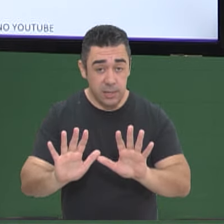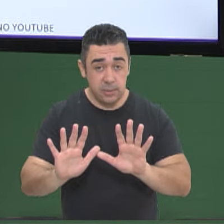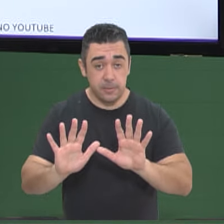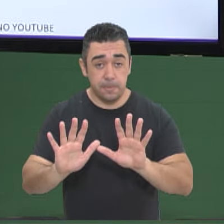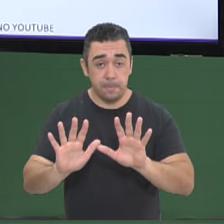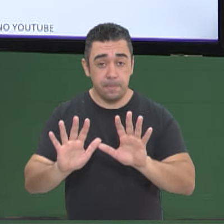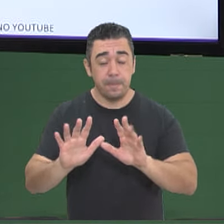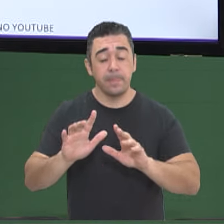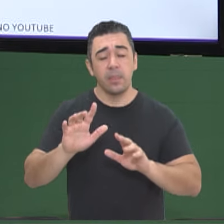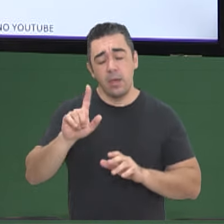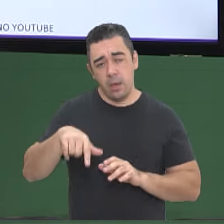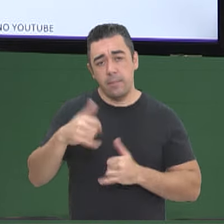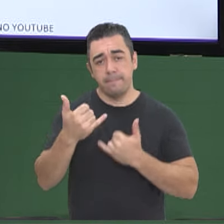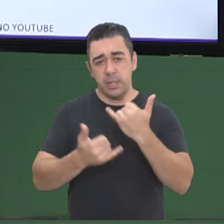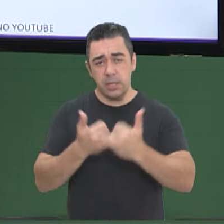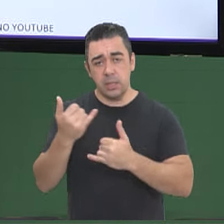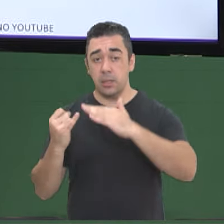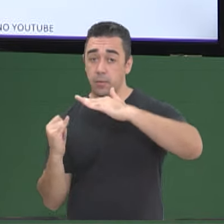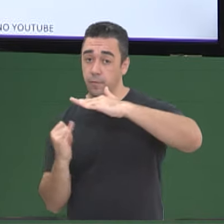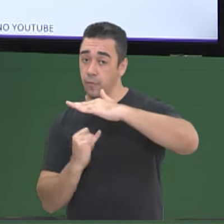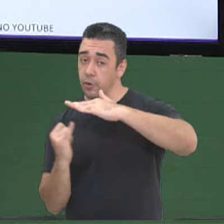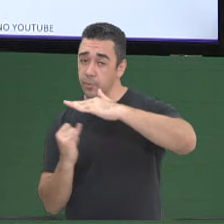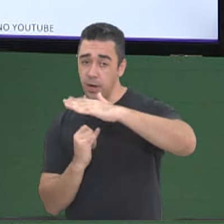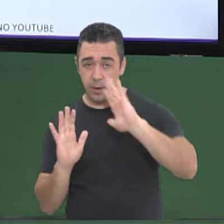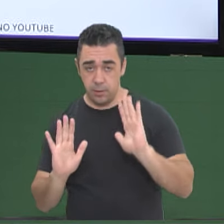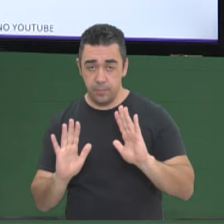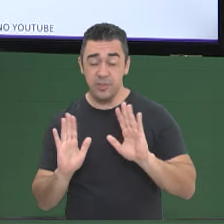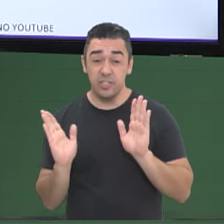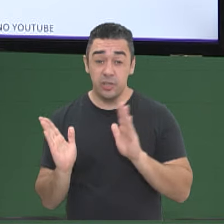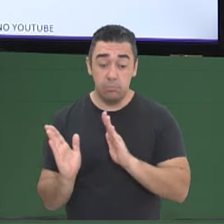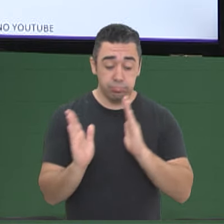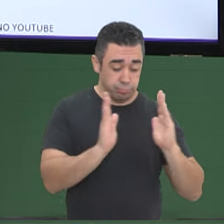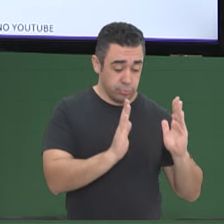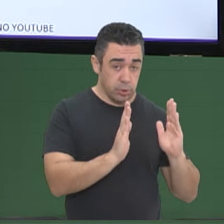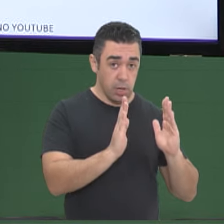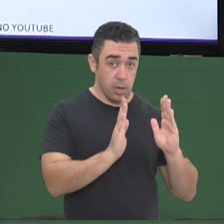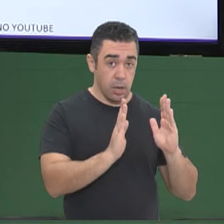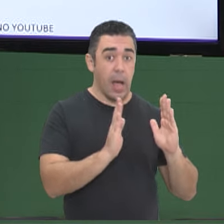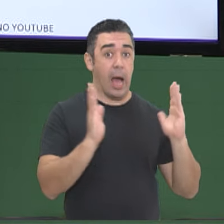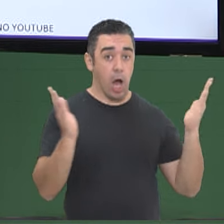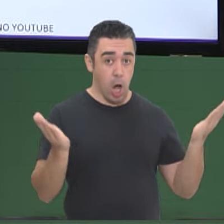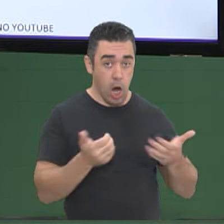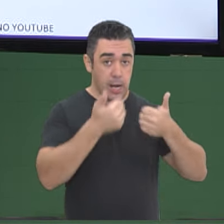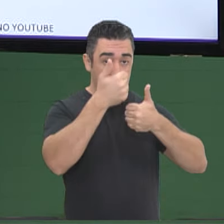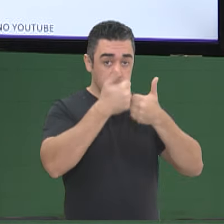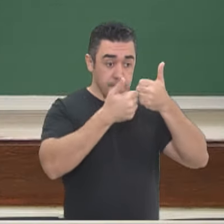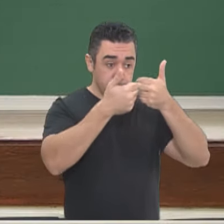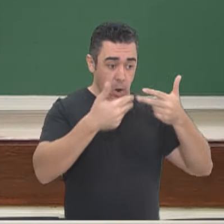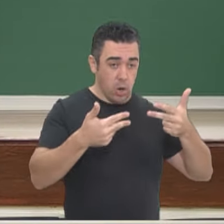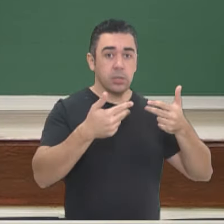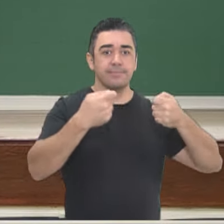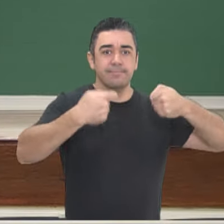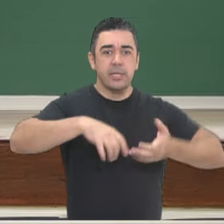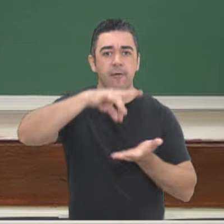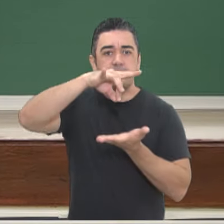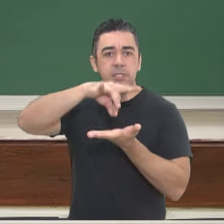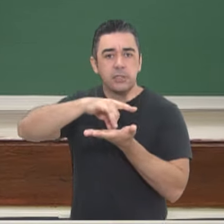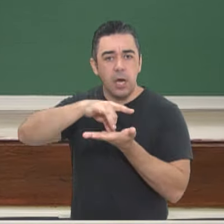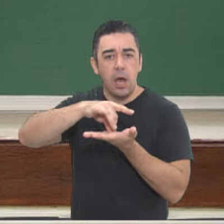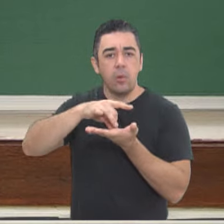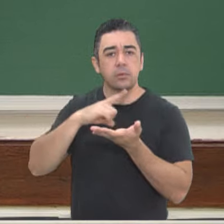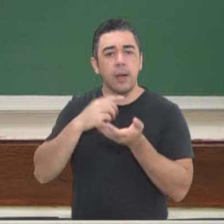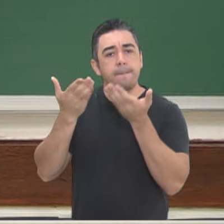é um jogo, quando é informal. Quando passa a ser esporte, ela precisa ser oficializada, então tem todas as medidas, tem o peso,